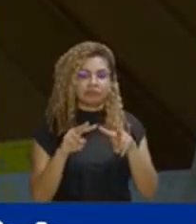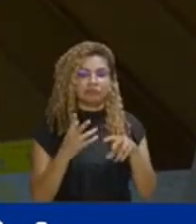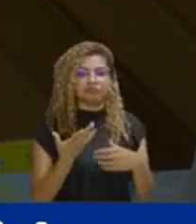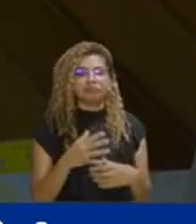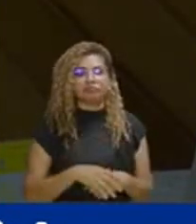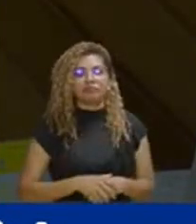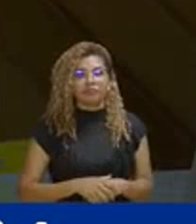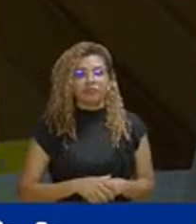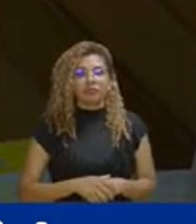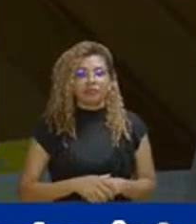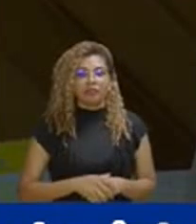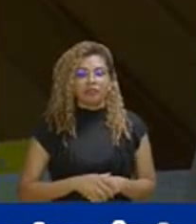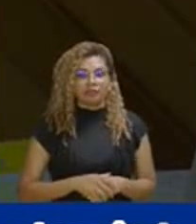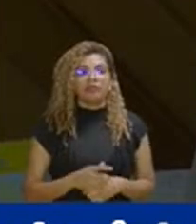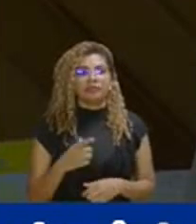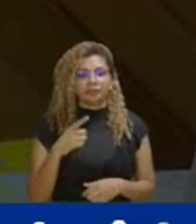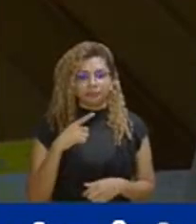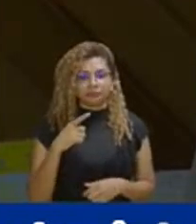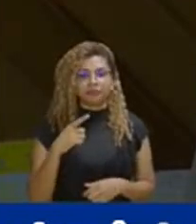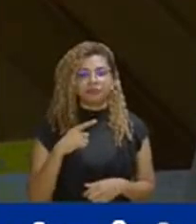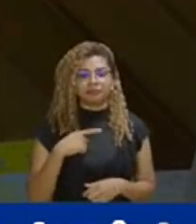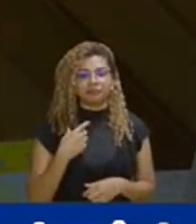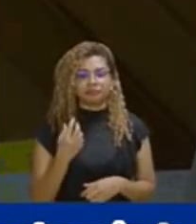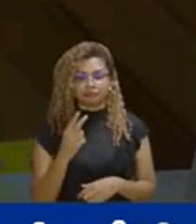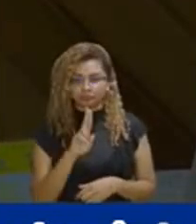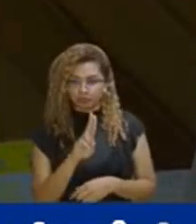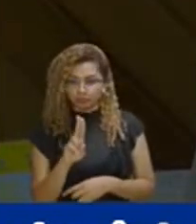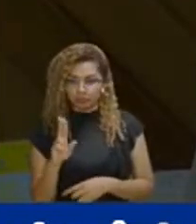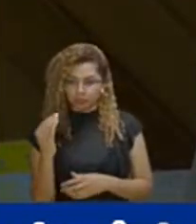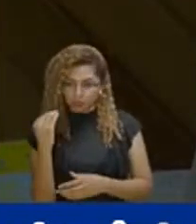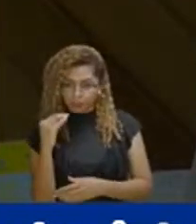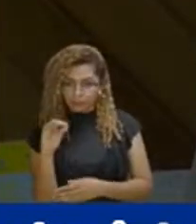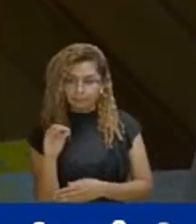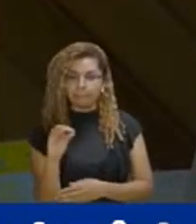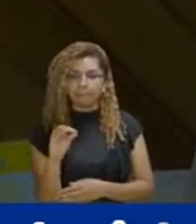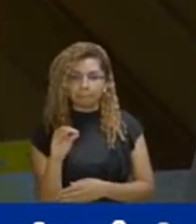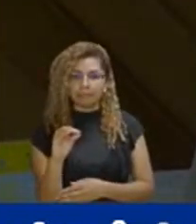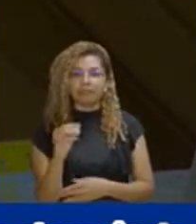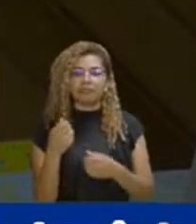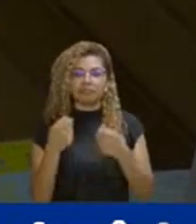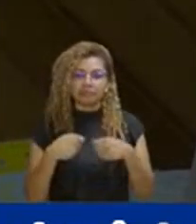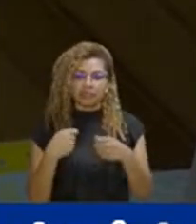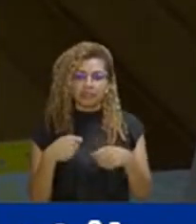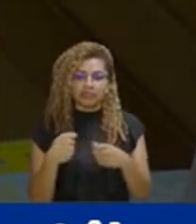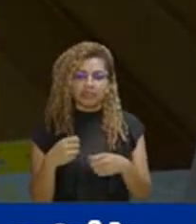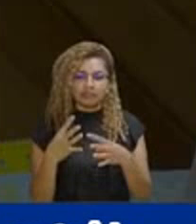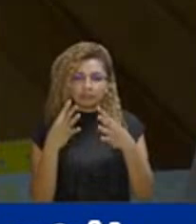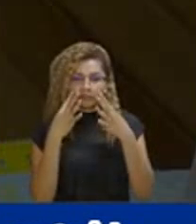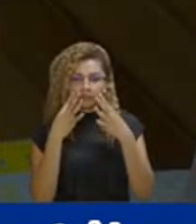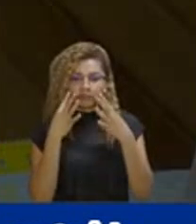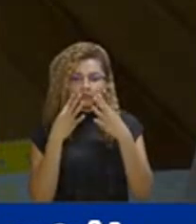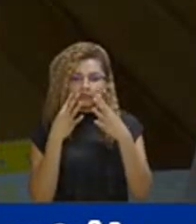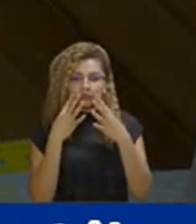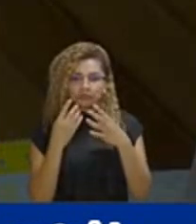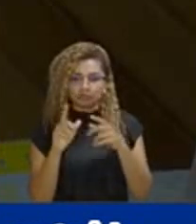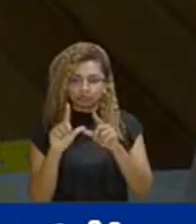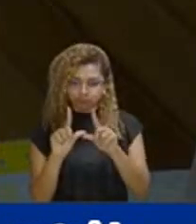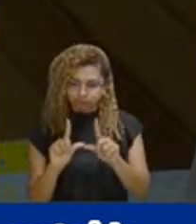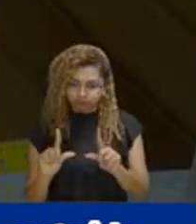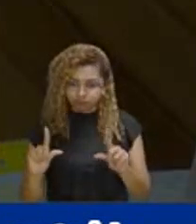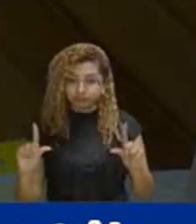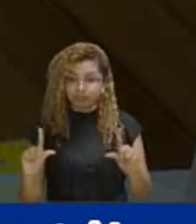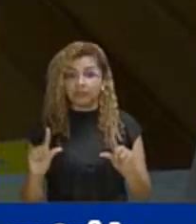haver expressa determinação de que conste o referido nome, é necessária cumulativamente a observância do parâmetro de tamanho